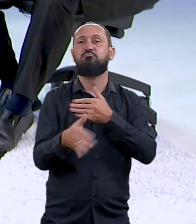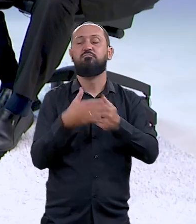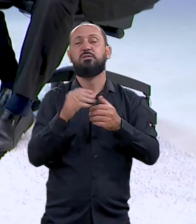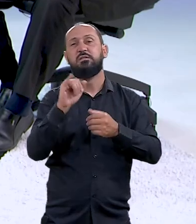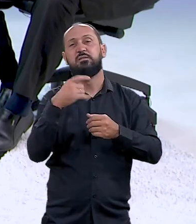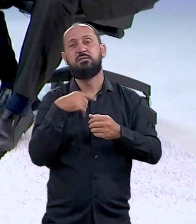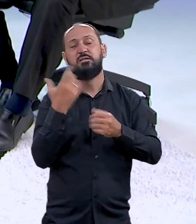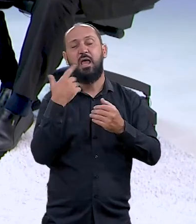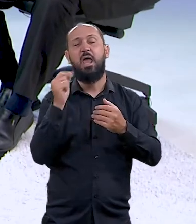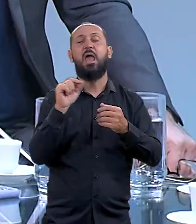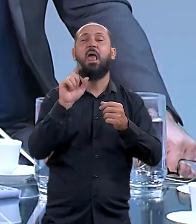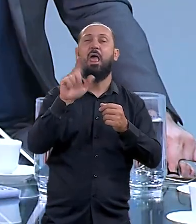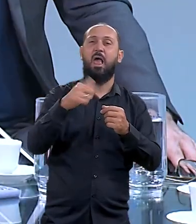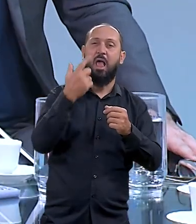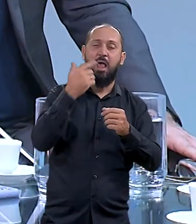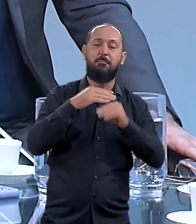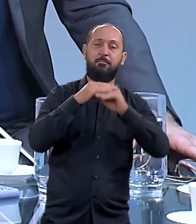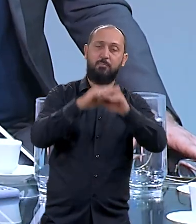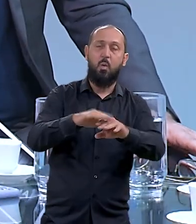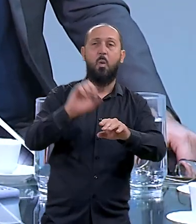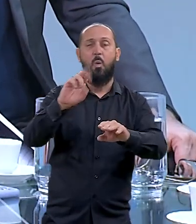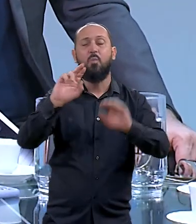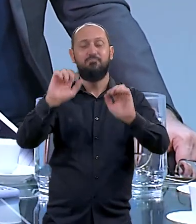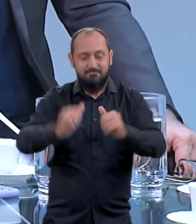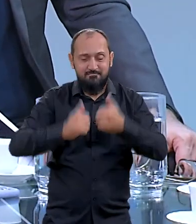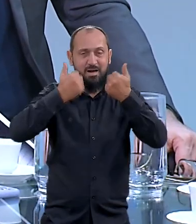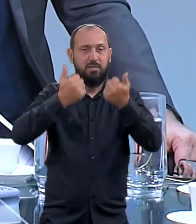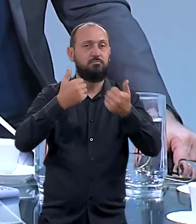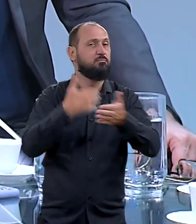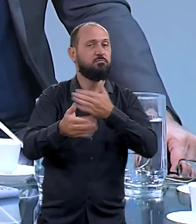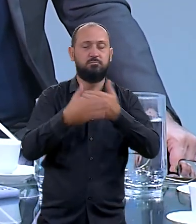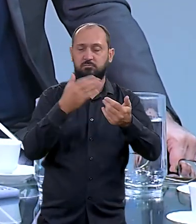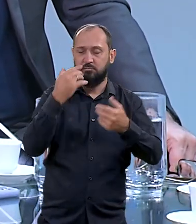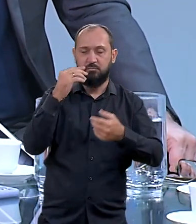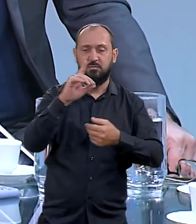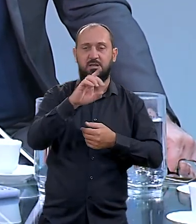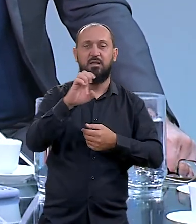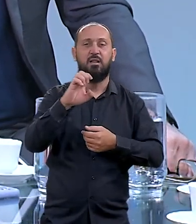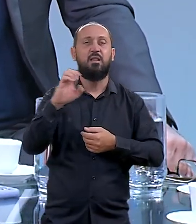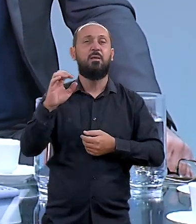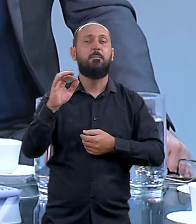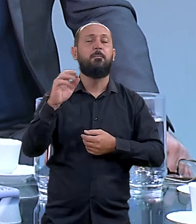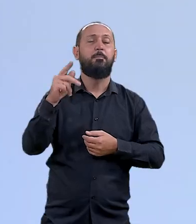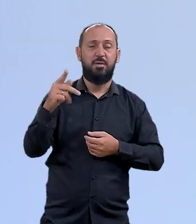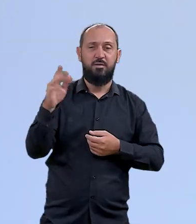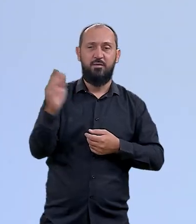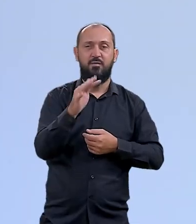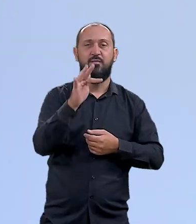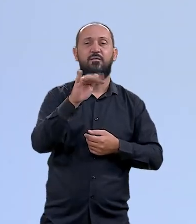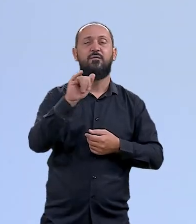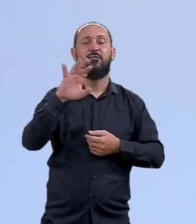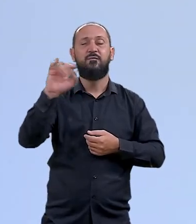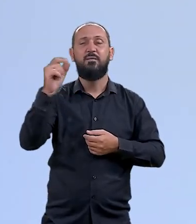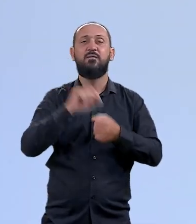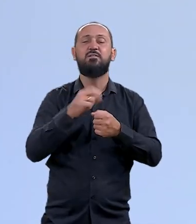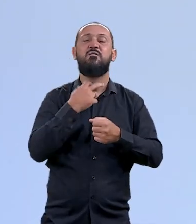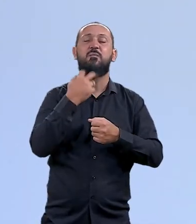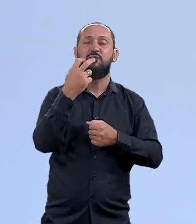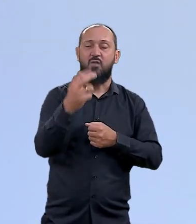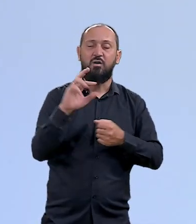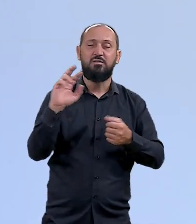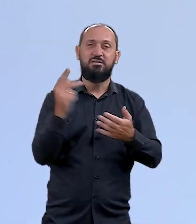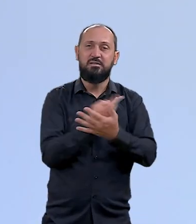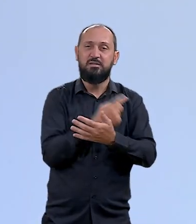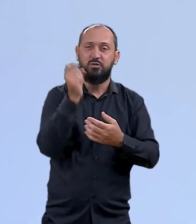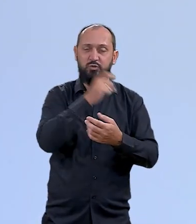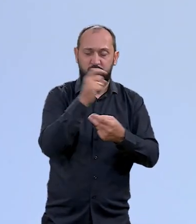está usando a inteligência artificial. Tem que ficar explícito o uso daquela ferramenta. Exatamente. Então, o uso da inteligência artificial